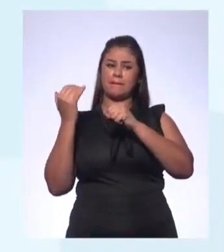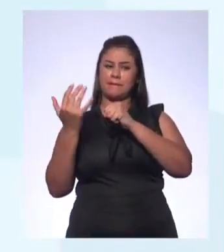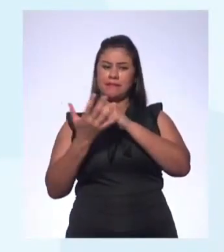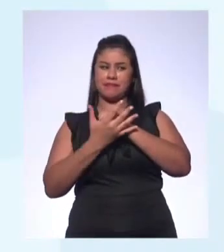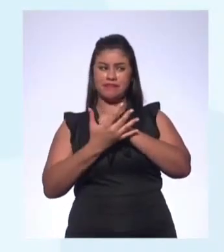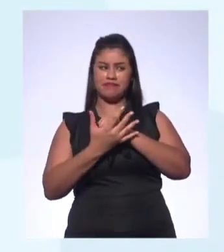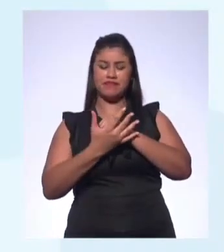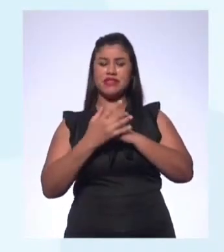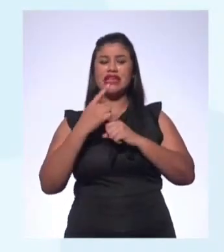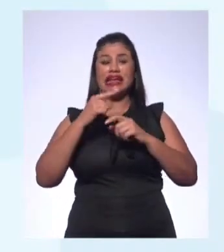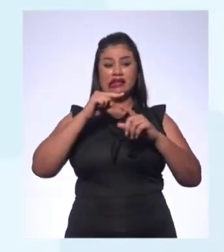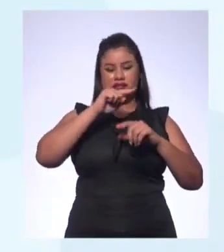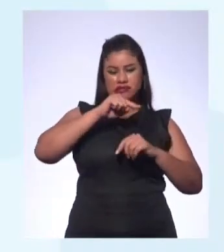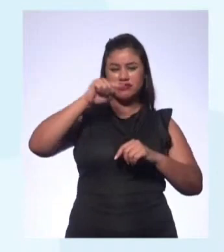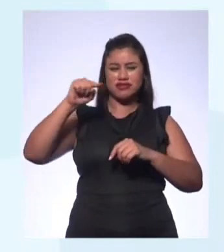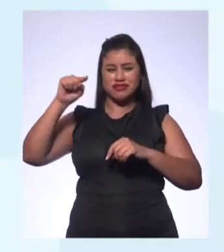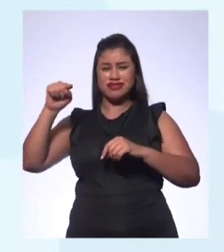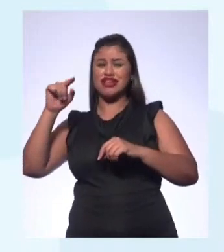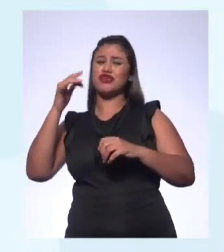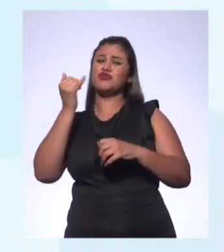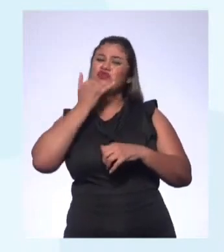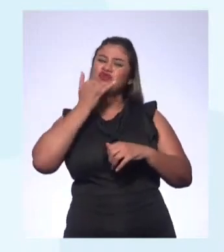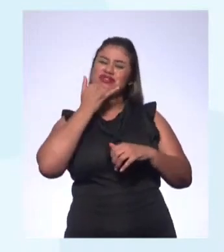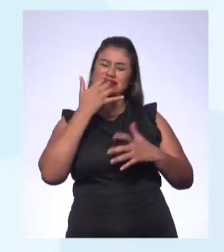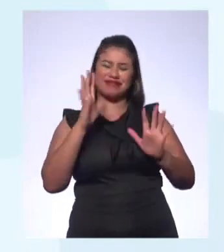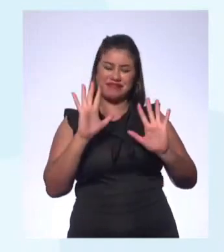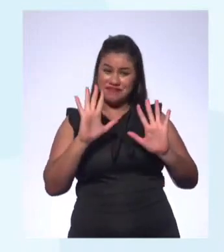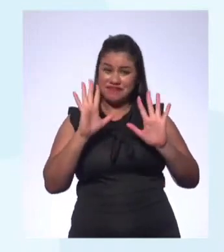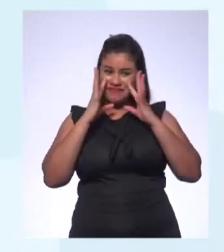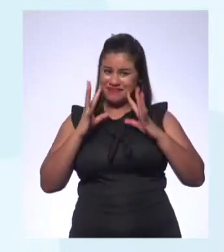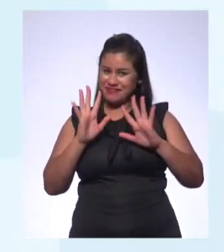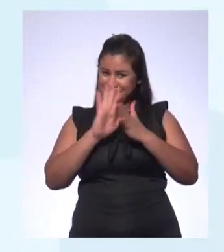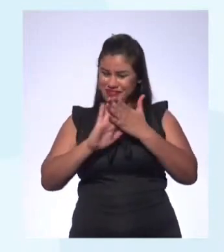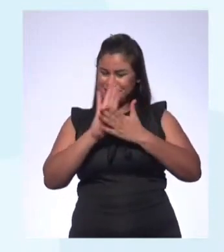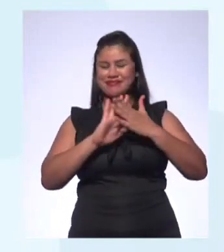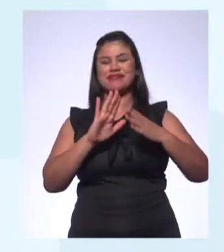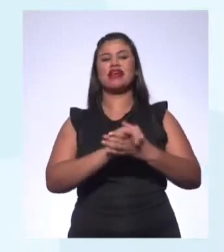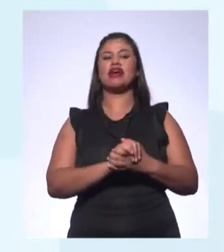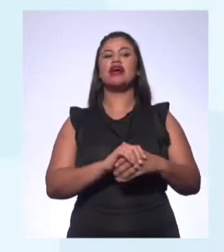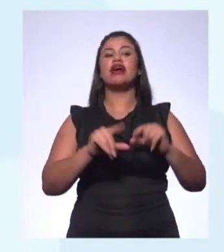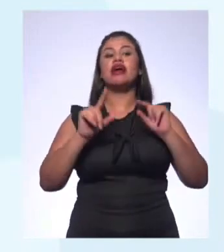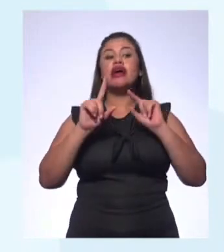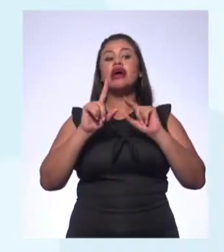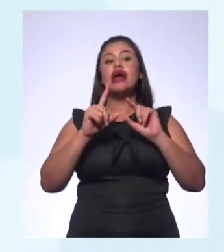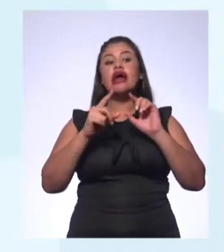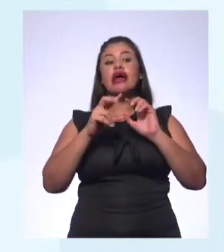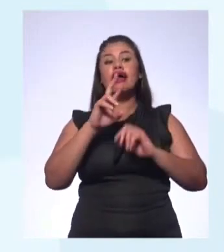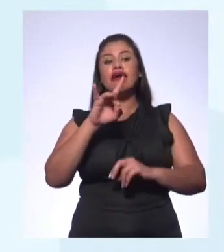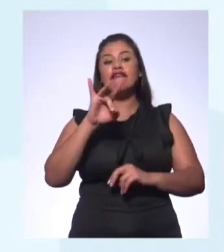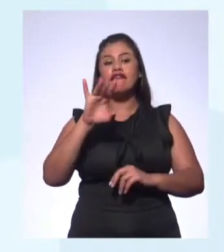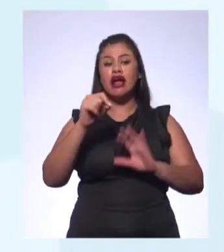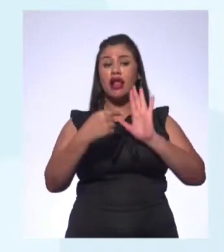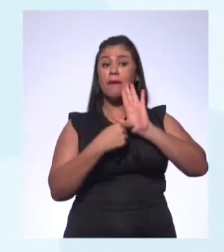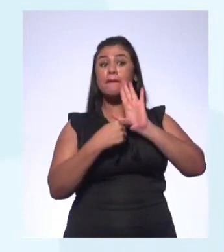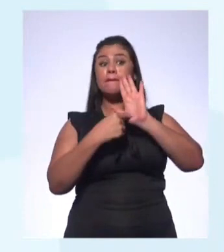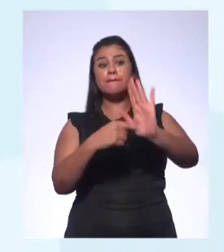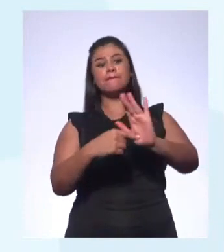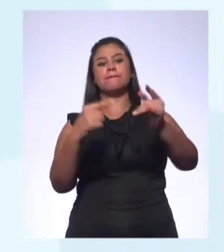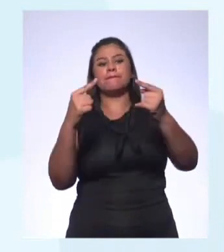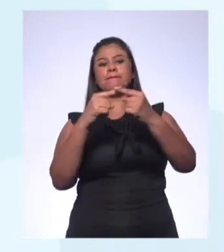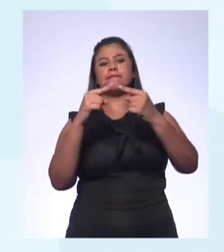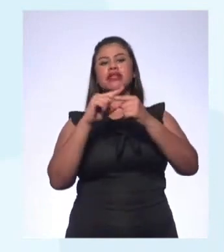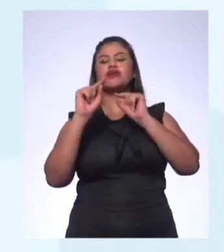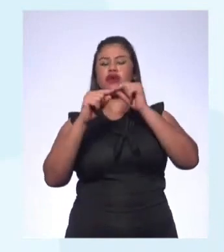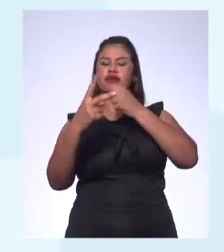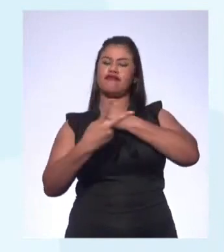morro aqui e descer, do coronavírus, parou aqui, revela alguma coisa, que eu tenho o verbo, né? Então, esse impacto